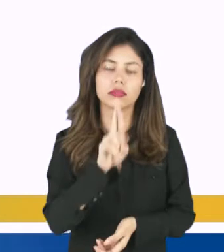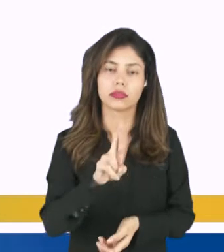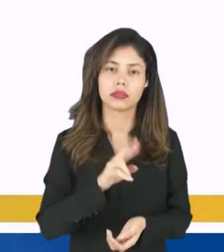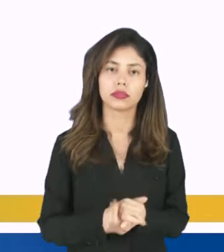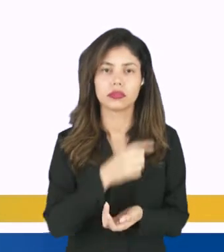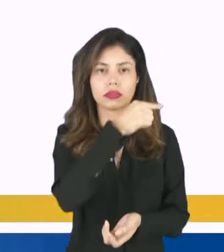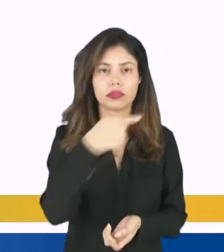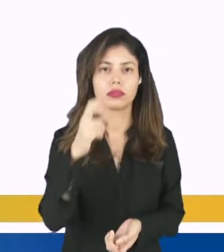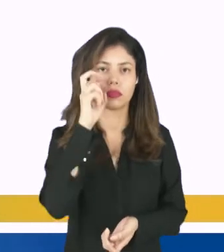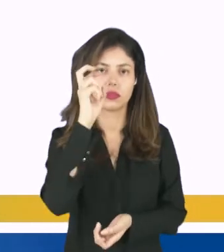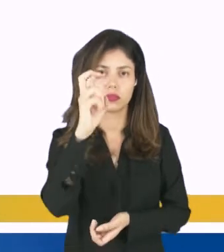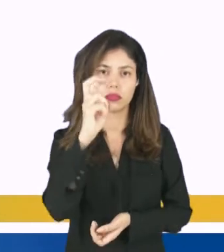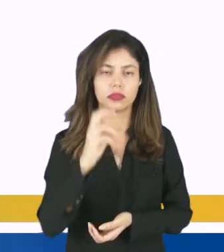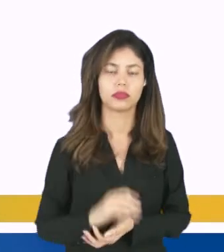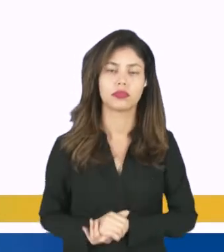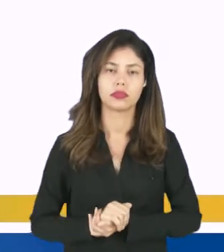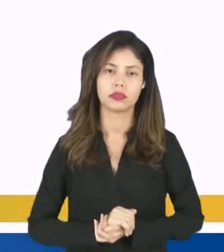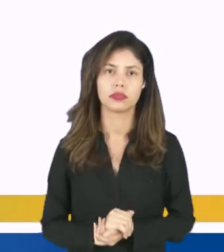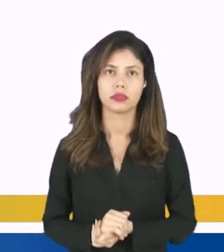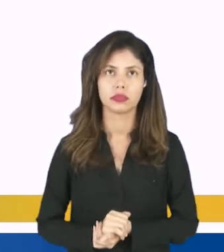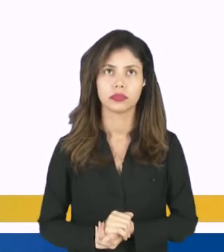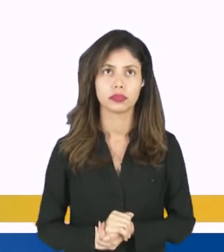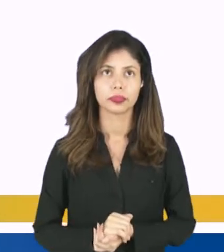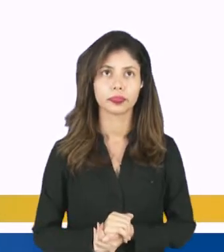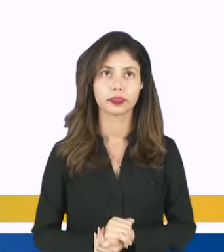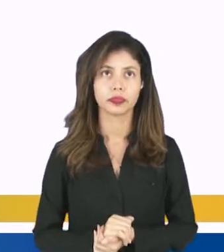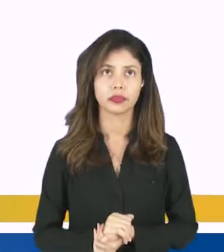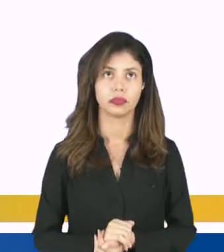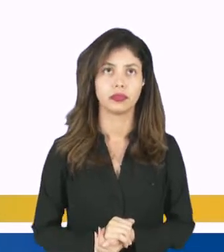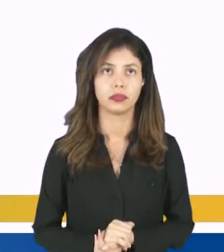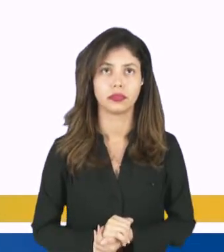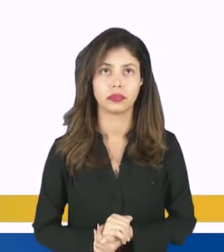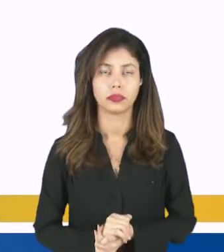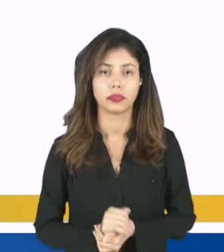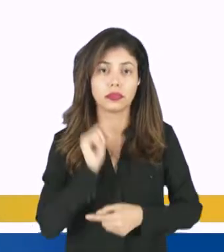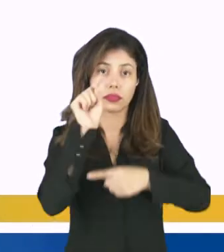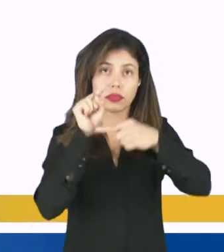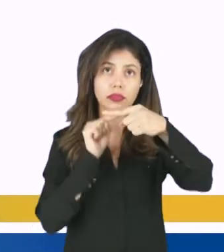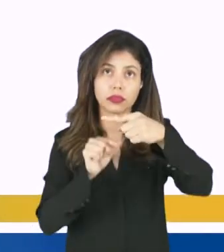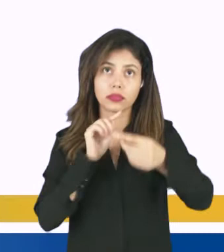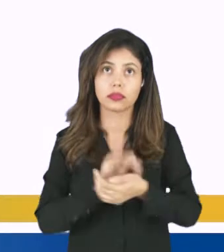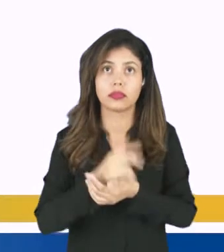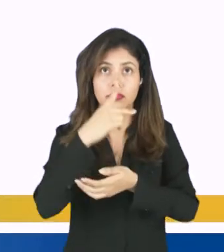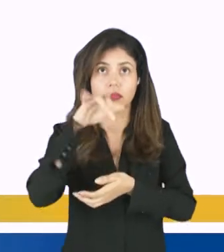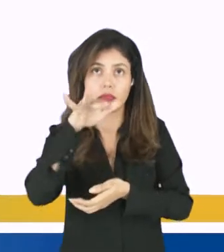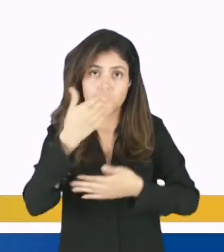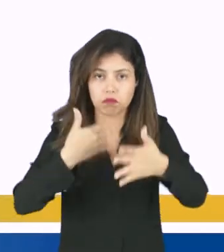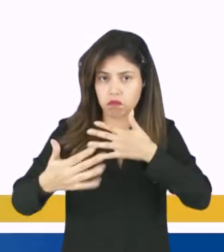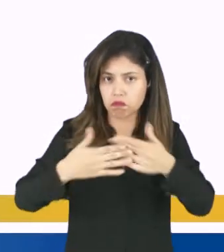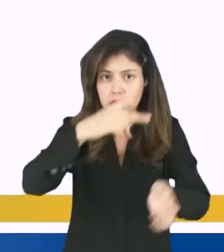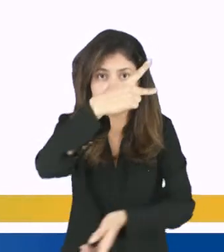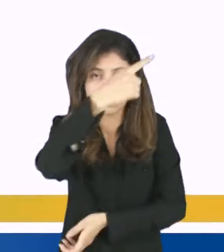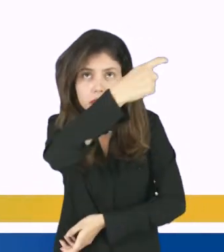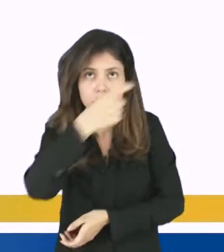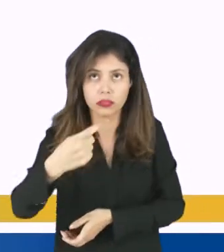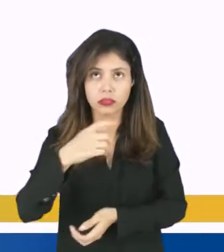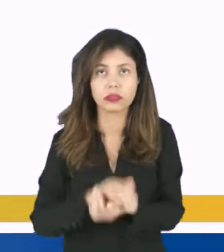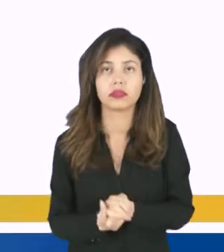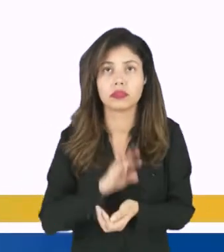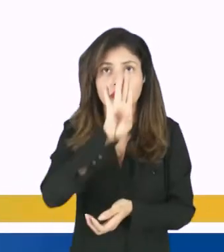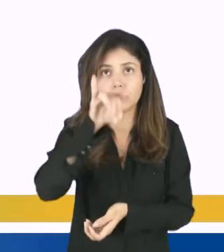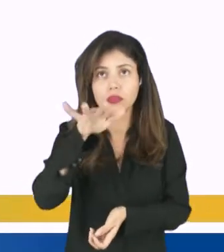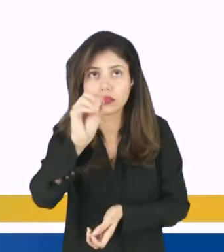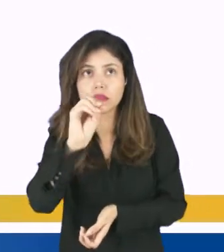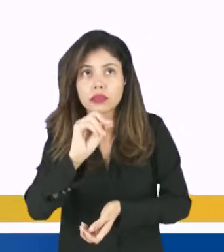será zero. Ou não nulo, e de 1 grau zero, se a divisão não for exata.